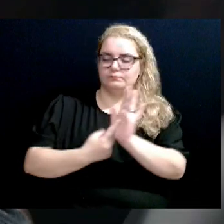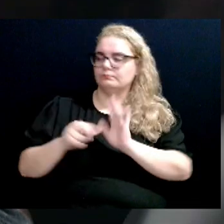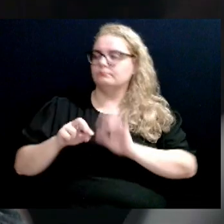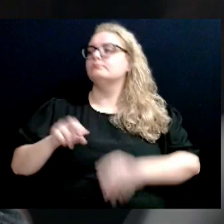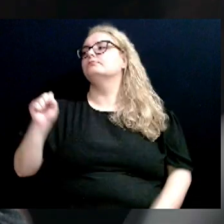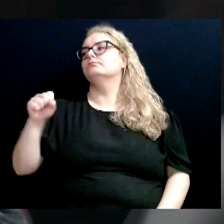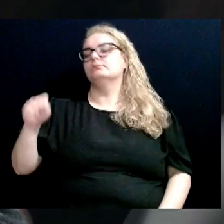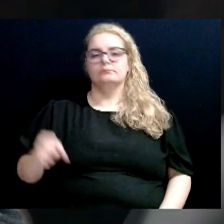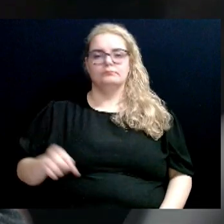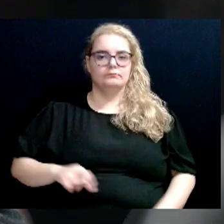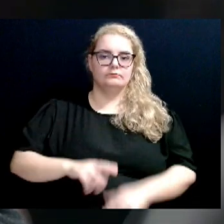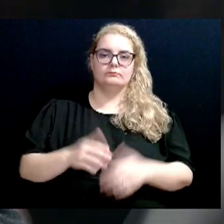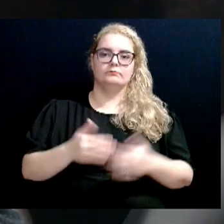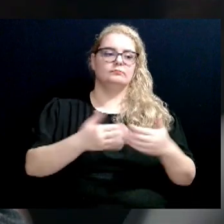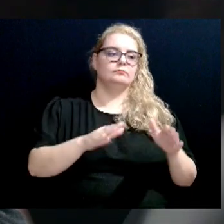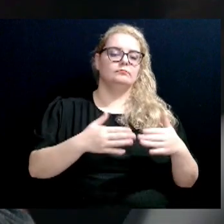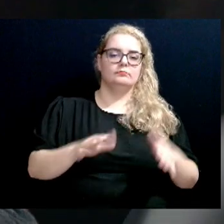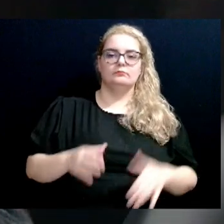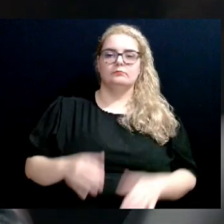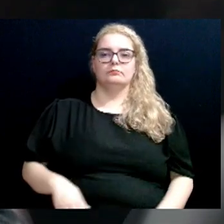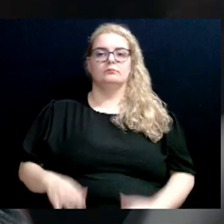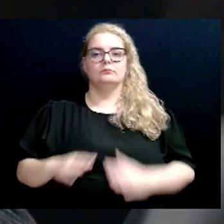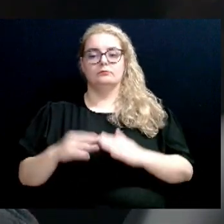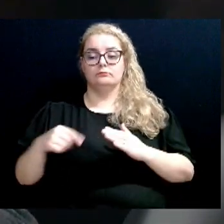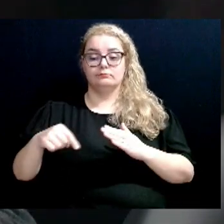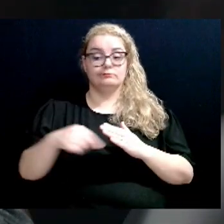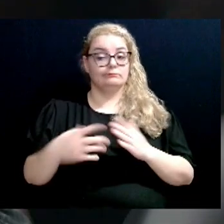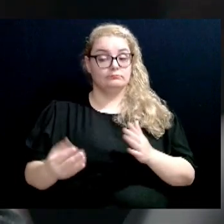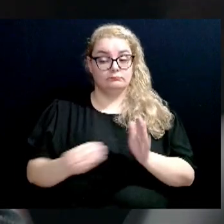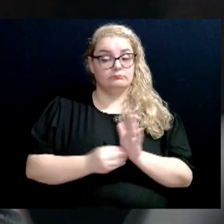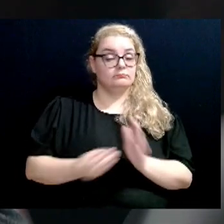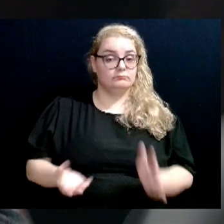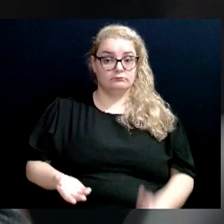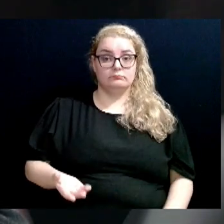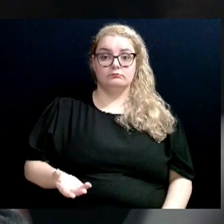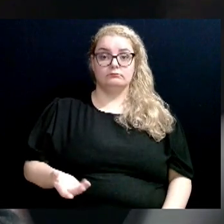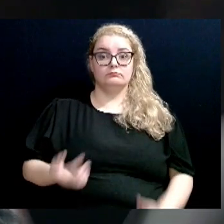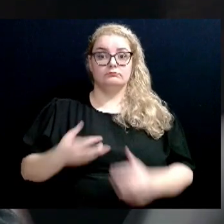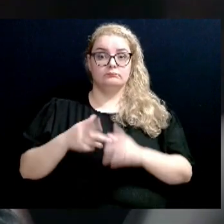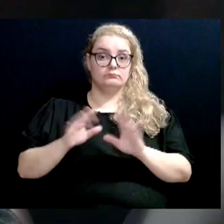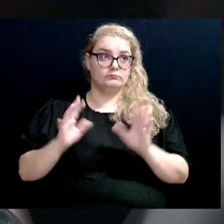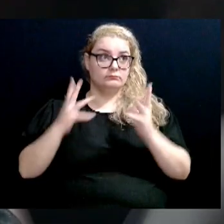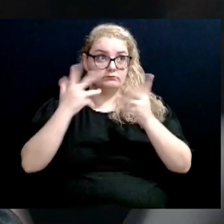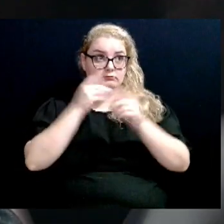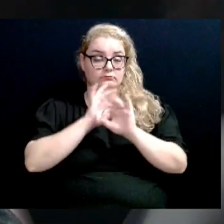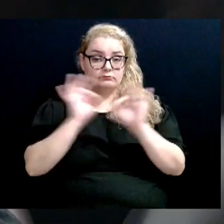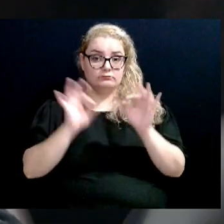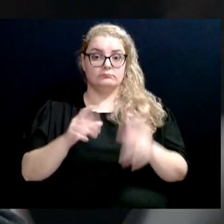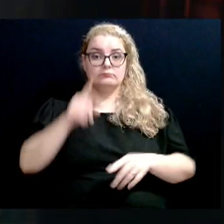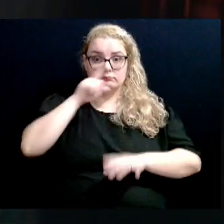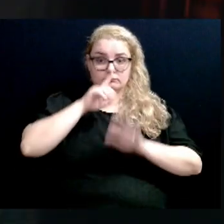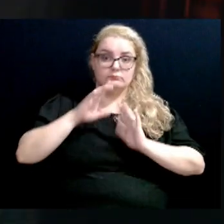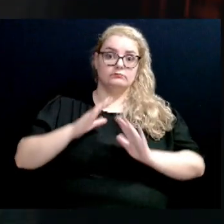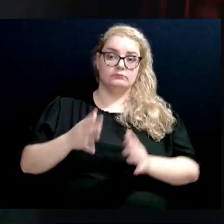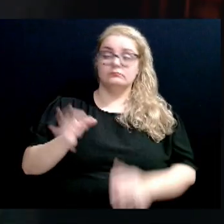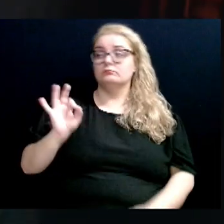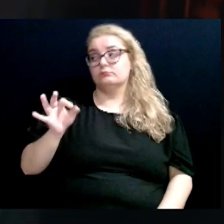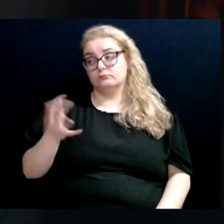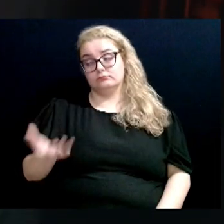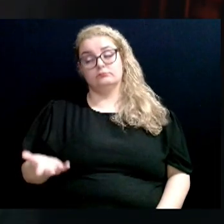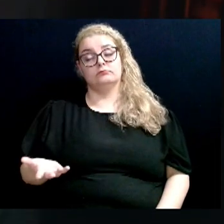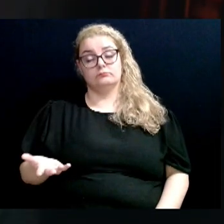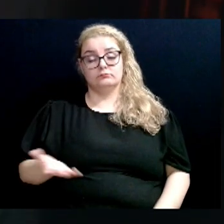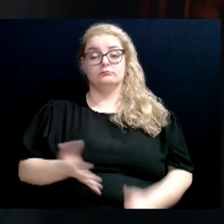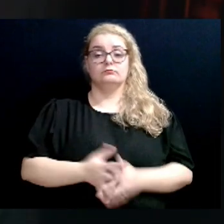ali em fundo de quintal e às vezes com uma coisa bonitinha, e tem que tomar cuidado com isso. Exatamente, e se